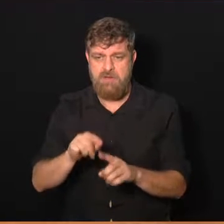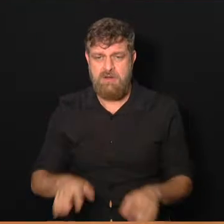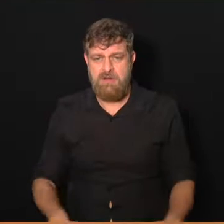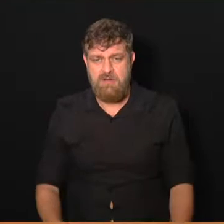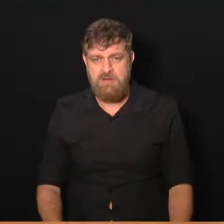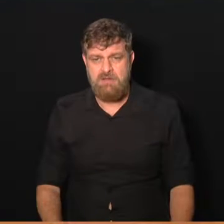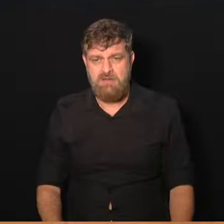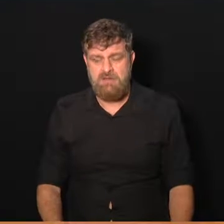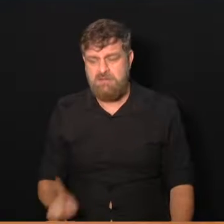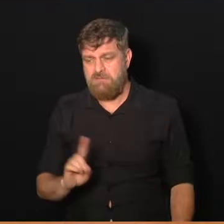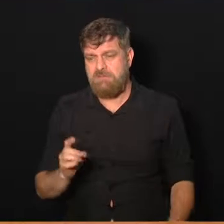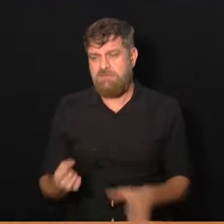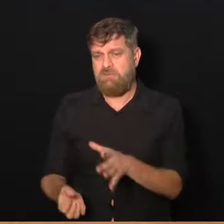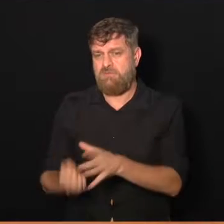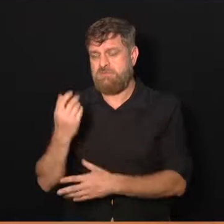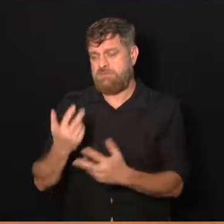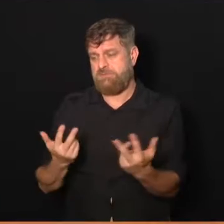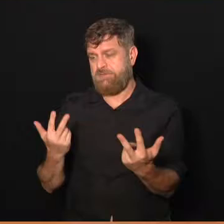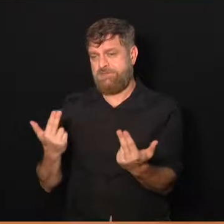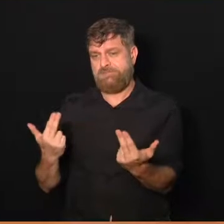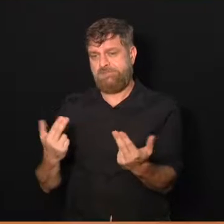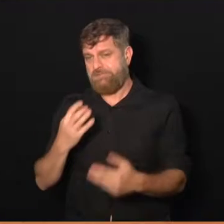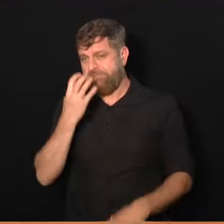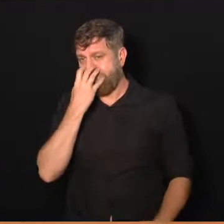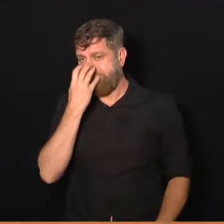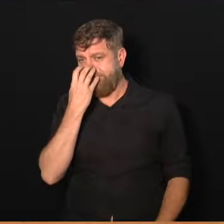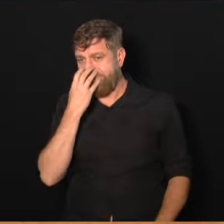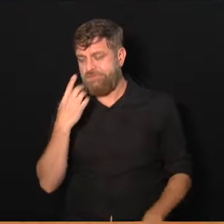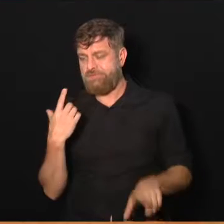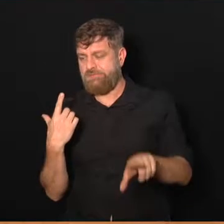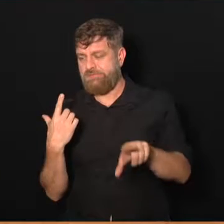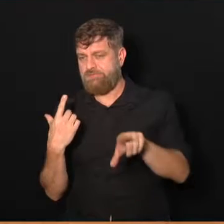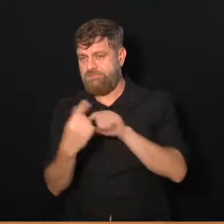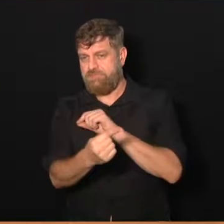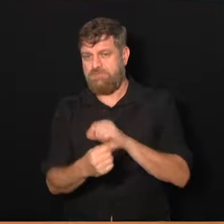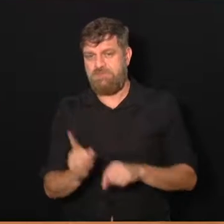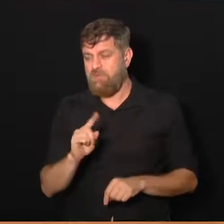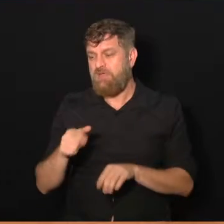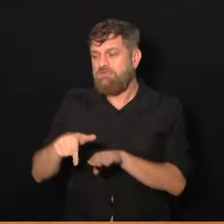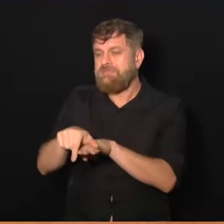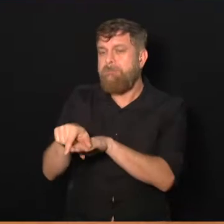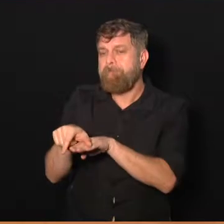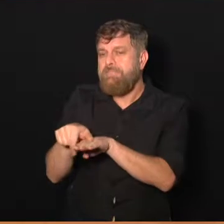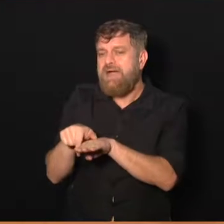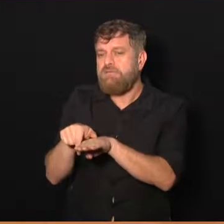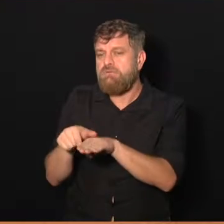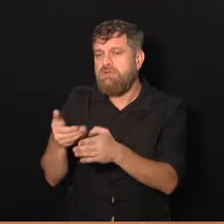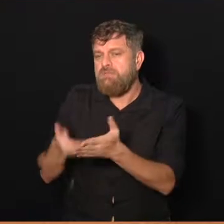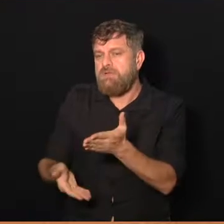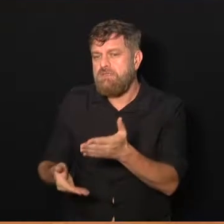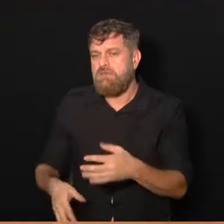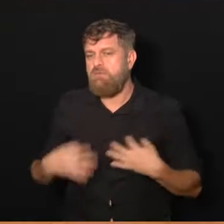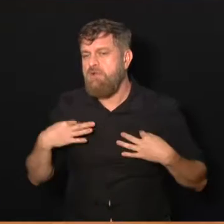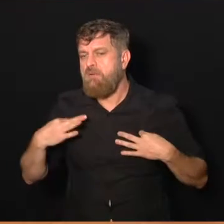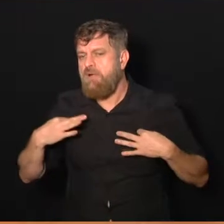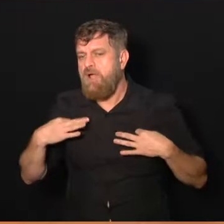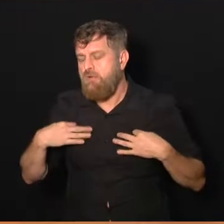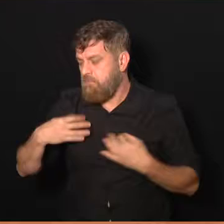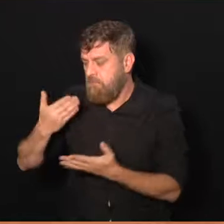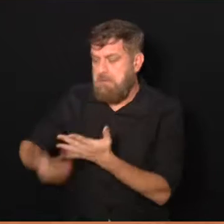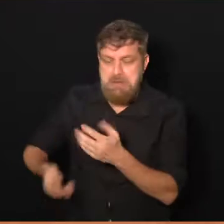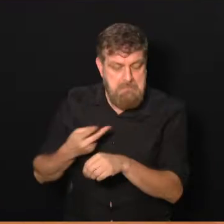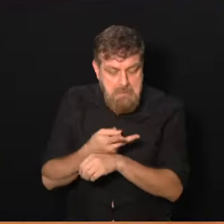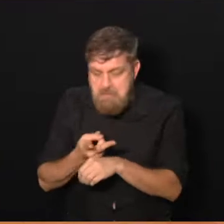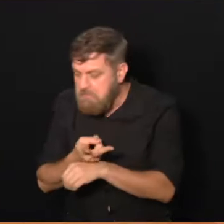Para não acontecer casos, volto a falar, não é um sapato que se perdeu, não é uma peça de roupa que se